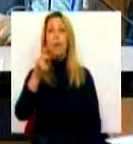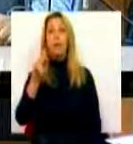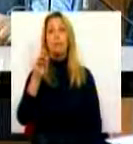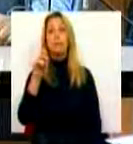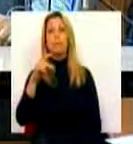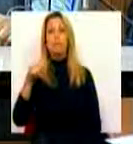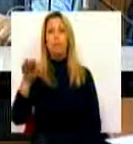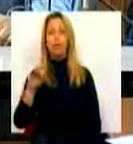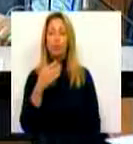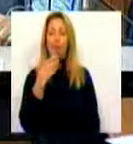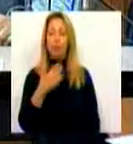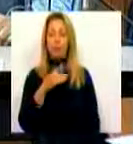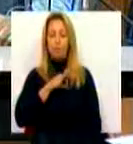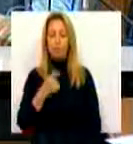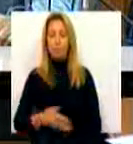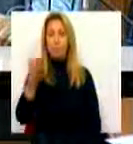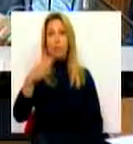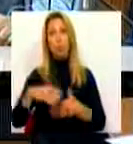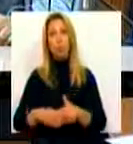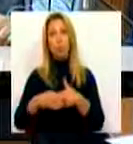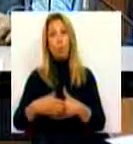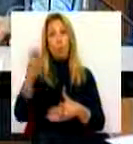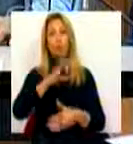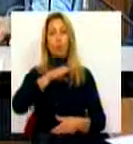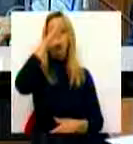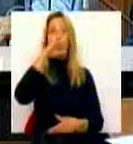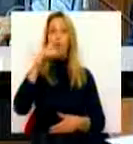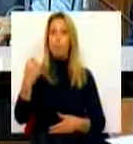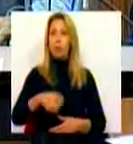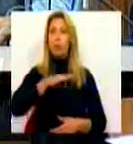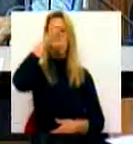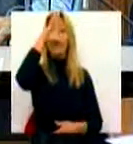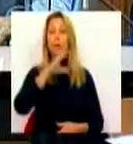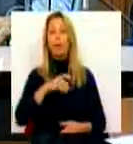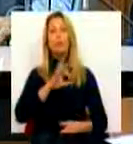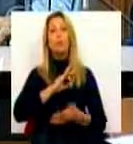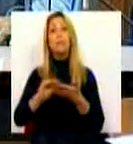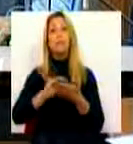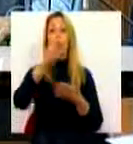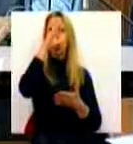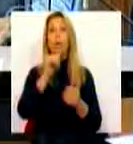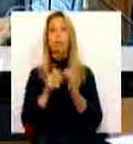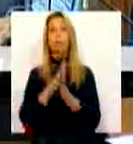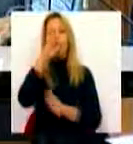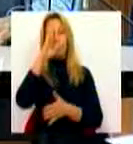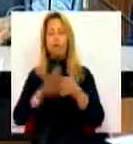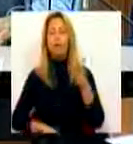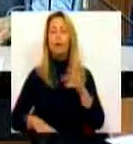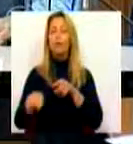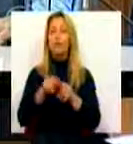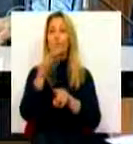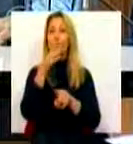Obrigada, Sr. Presidente. Cumprimento, Sr. Presidente, o Sr. Ministro, a Sra. Secretária de Estado, todos os colegas deputados e um desejo de um bom